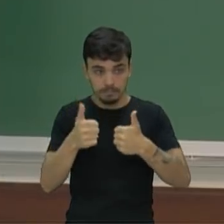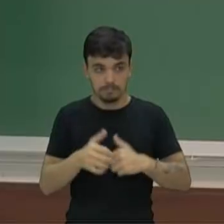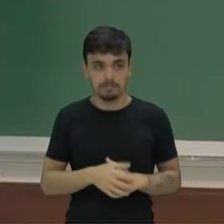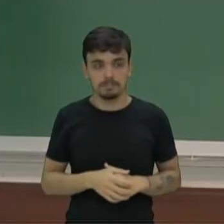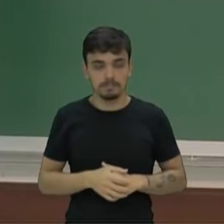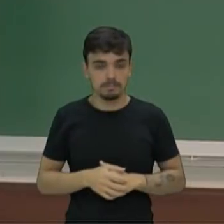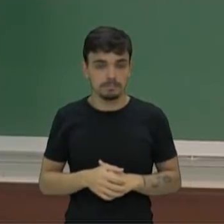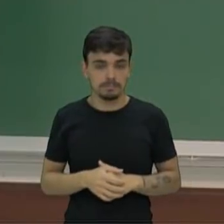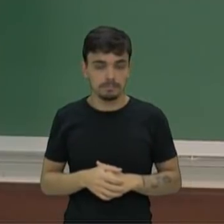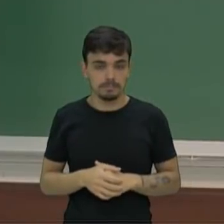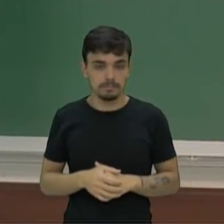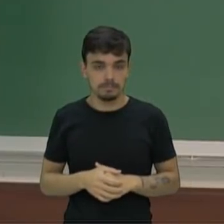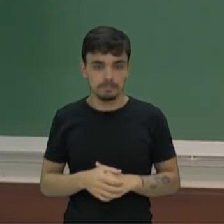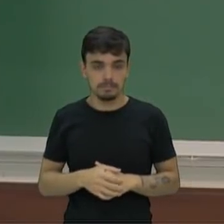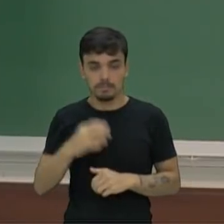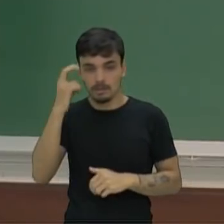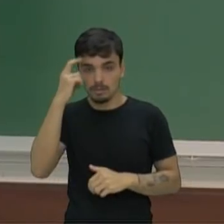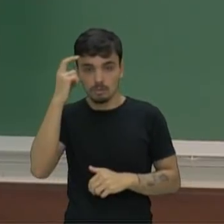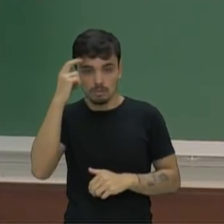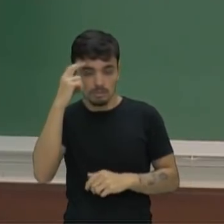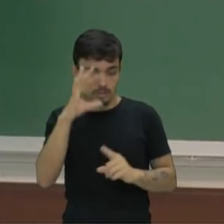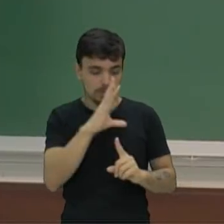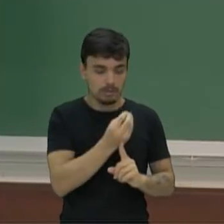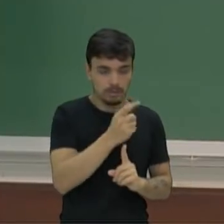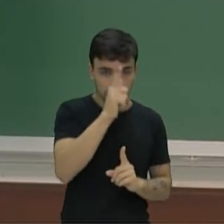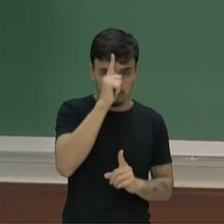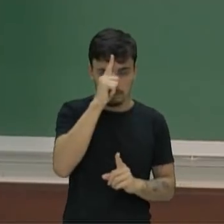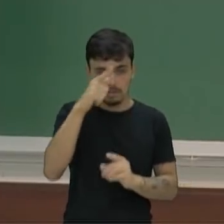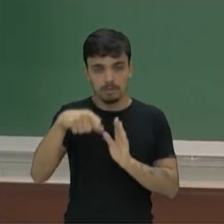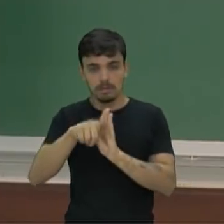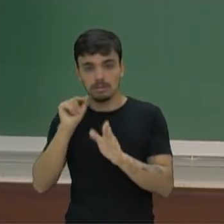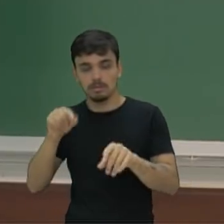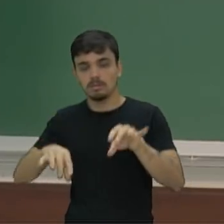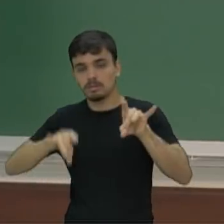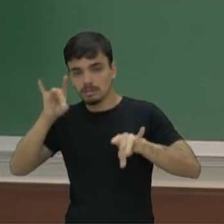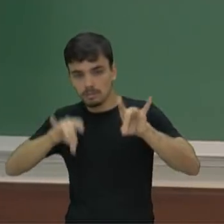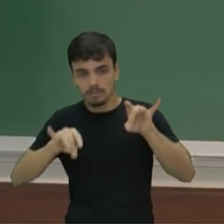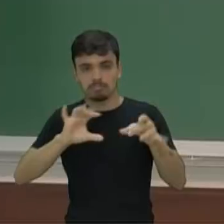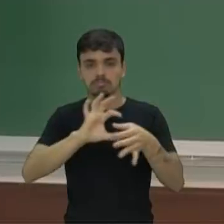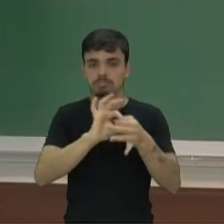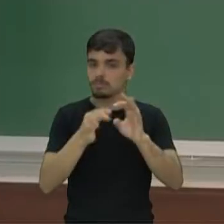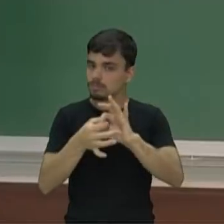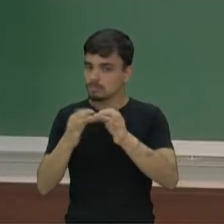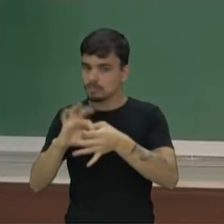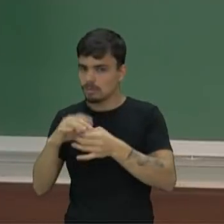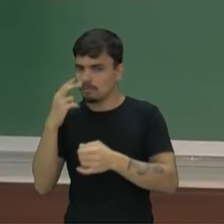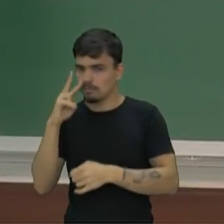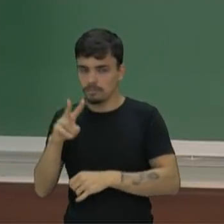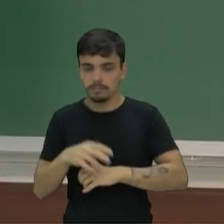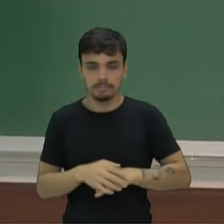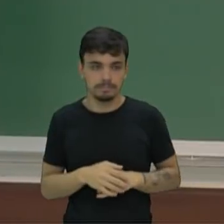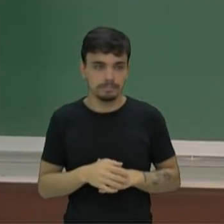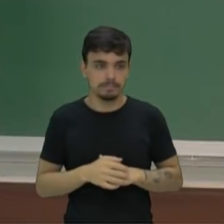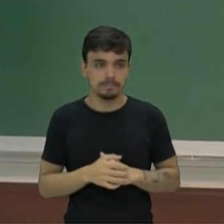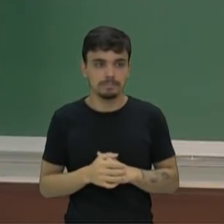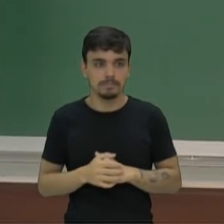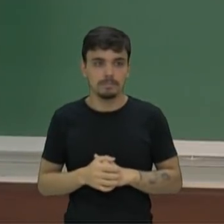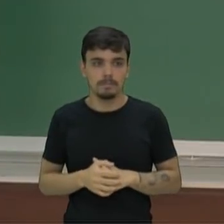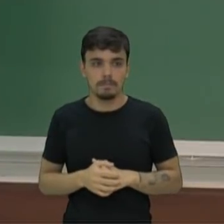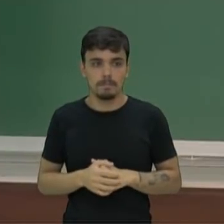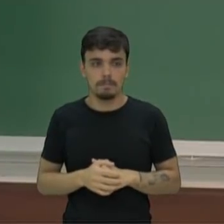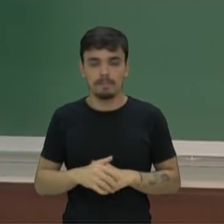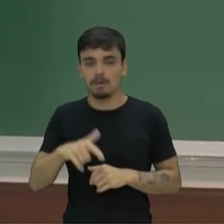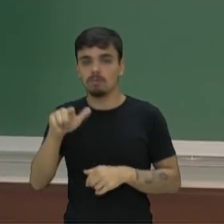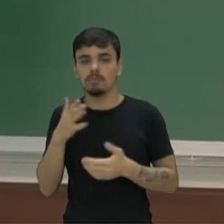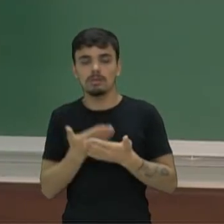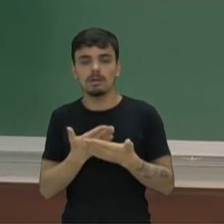Fechou? Cultura, arte na Grécia Antiga, Jogos Olímpicos, teatro, arquitetura. Olha, pano pra manga, foi bacana essa aula de hoje.